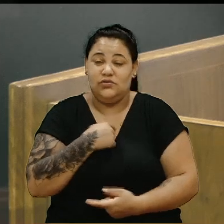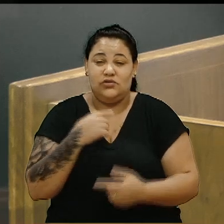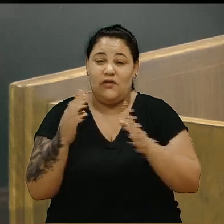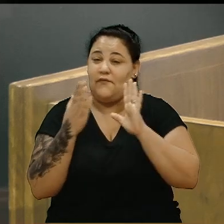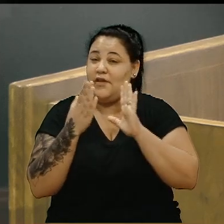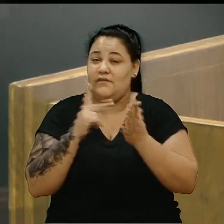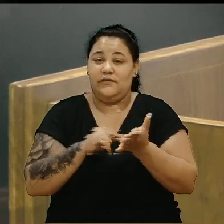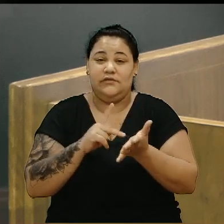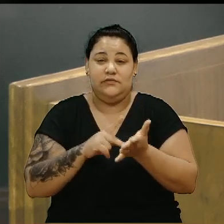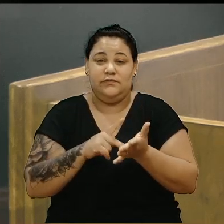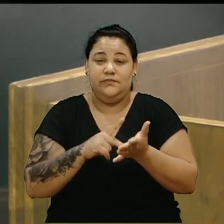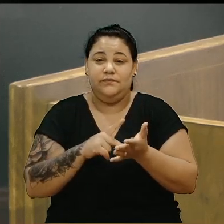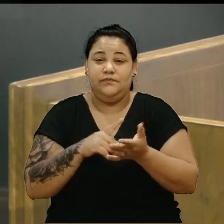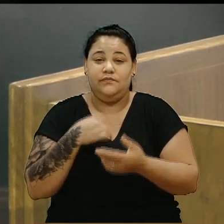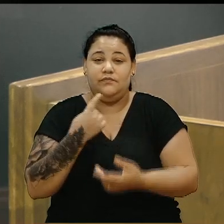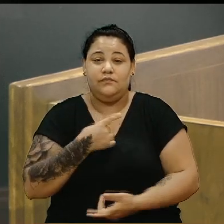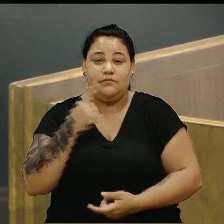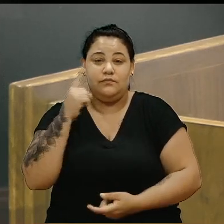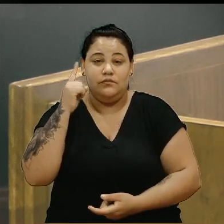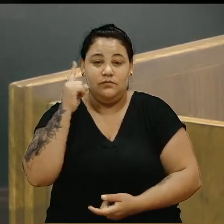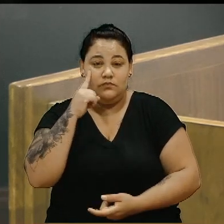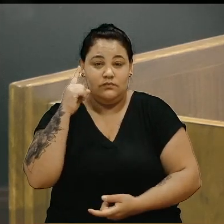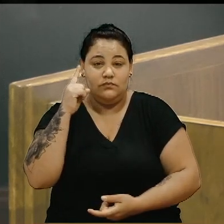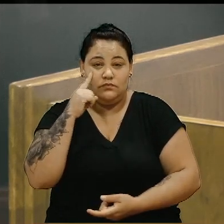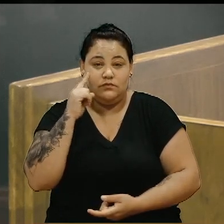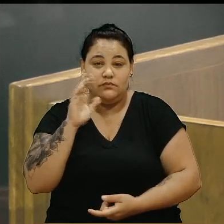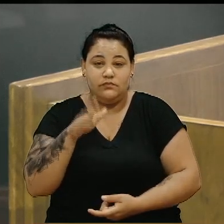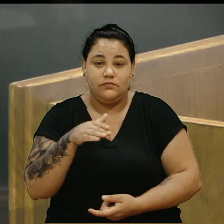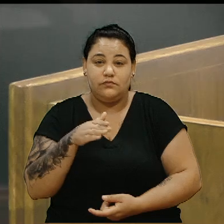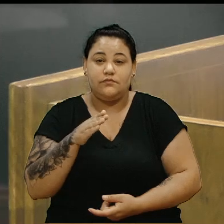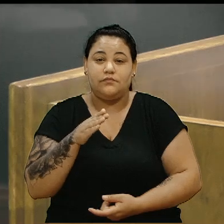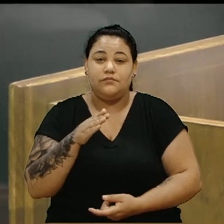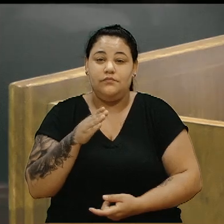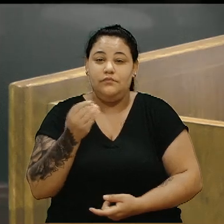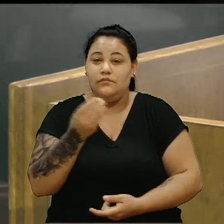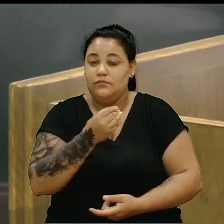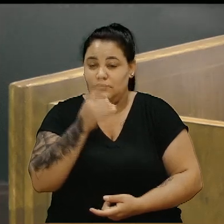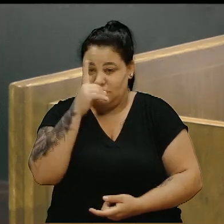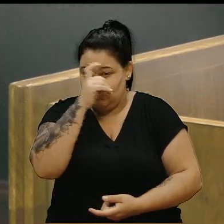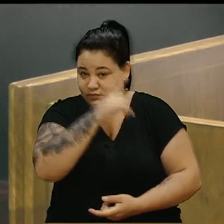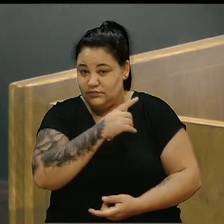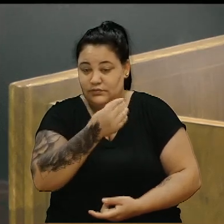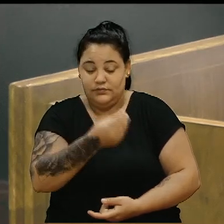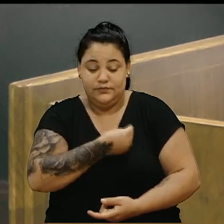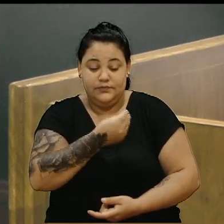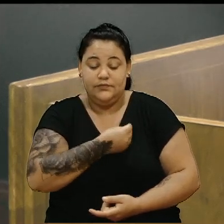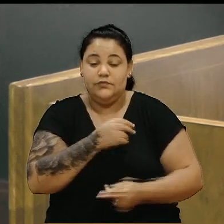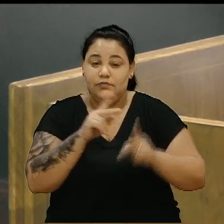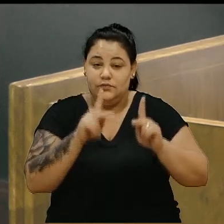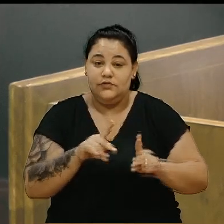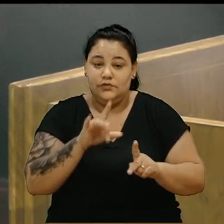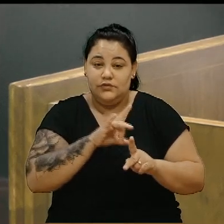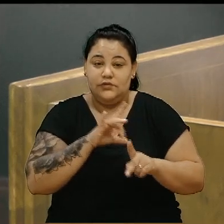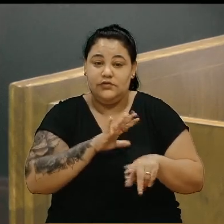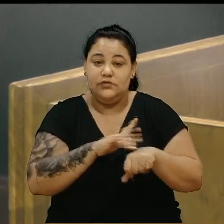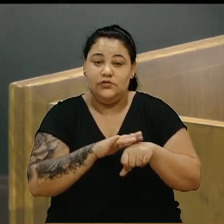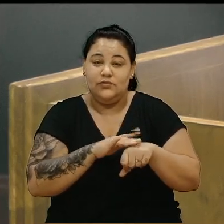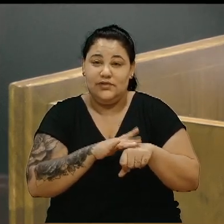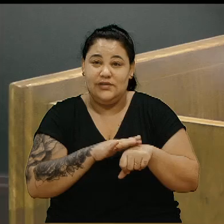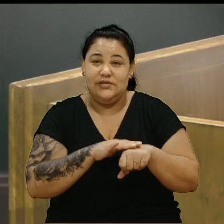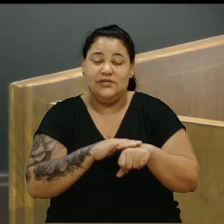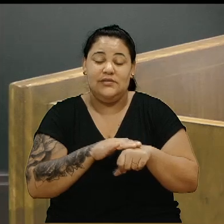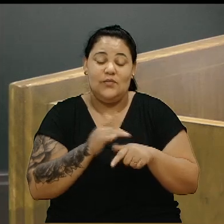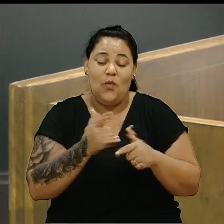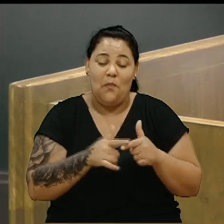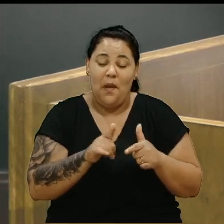O nosso dia a dia já é muito difícil. Viver com pessoas com síndrome raras, degenerativas,